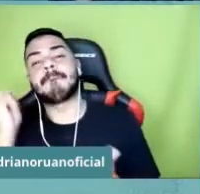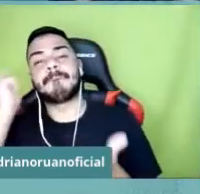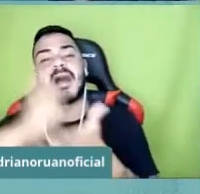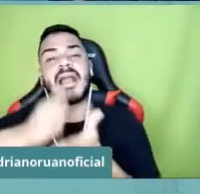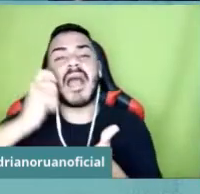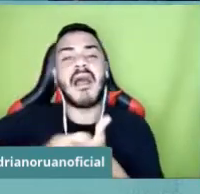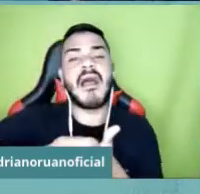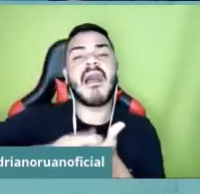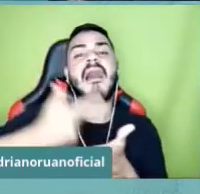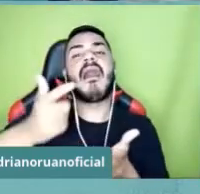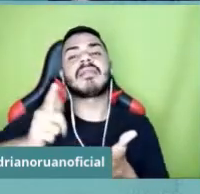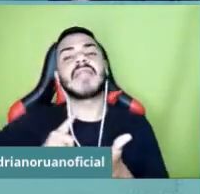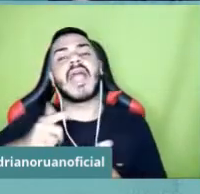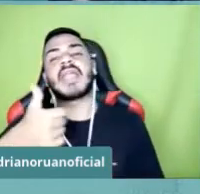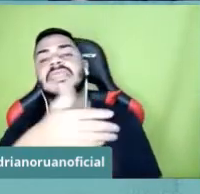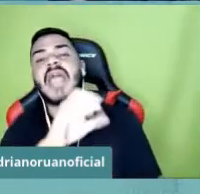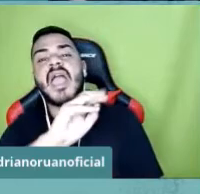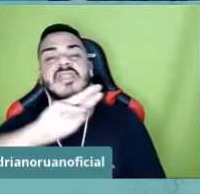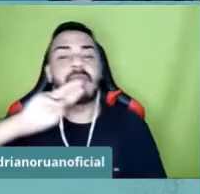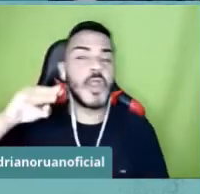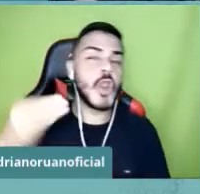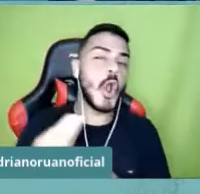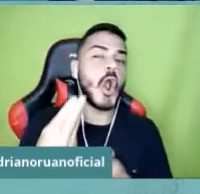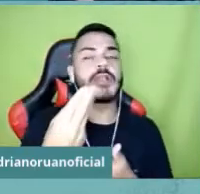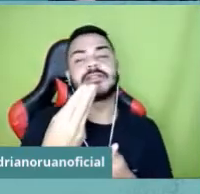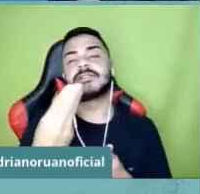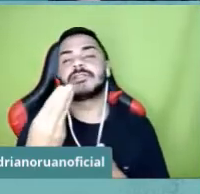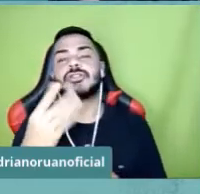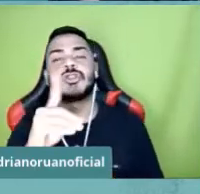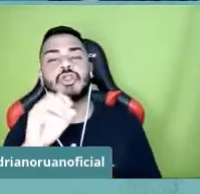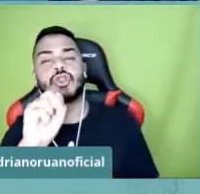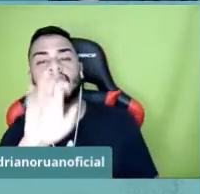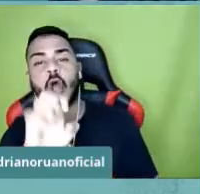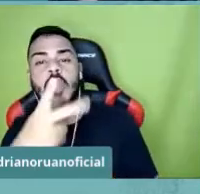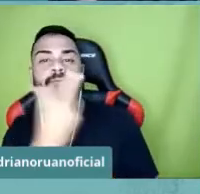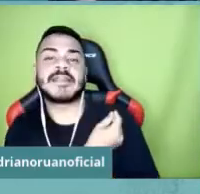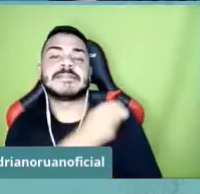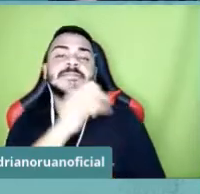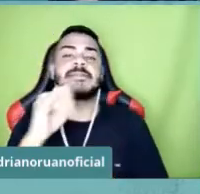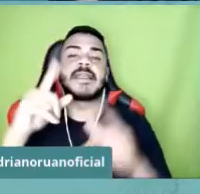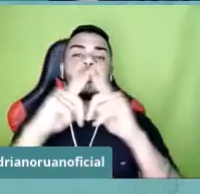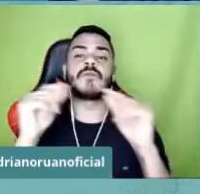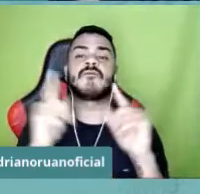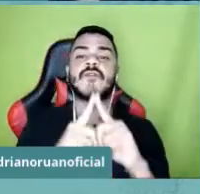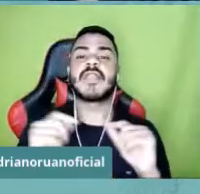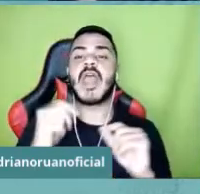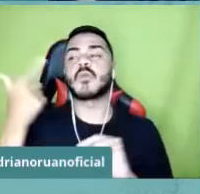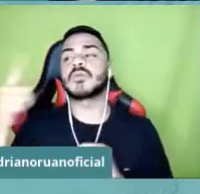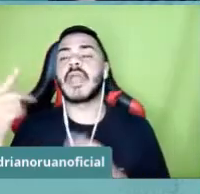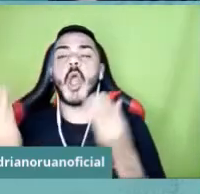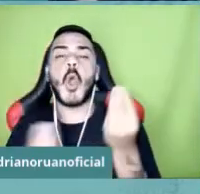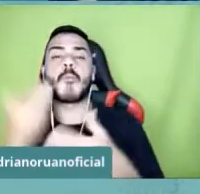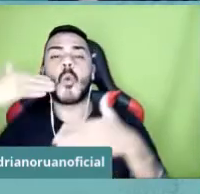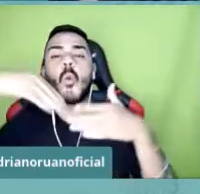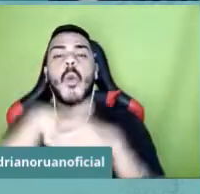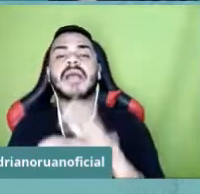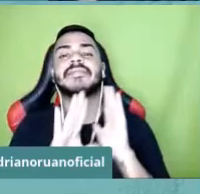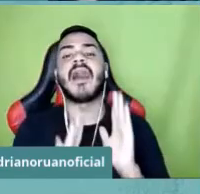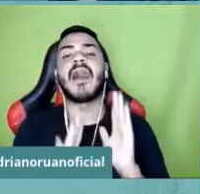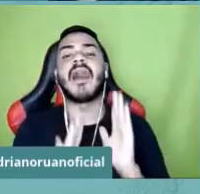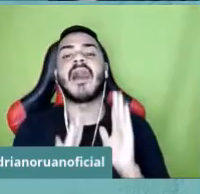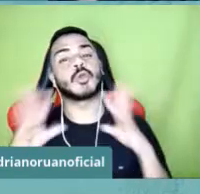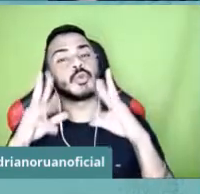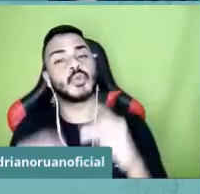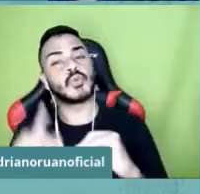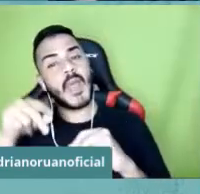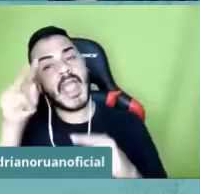dar 10 milhões de doses para o Distrito Federal, se o Distrito Federal não tem onde armazenar essas vacinas. Então, tudo isso é gestão